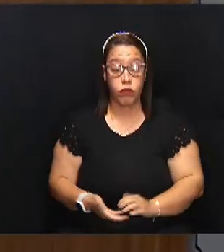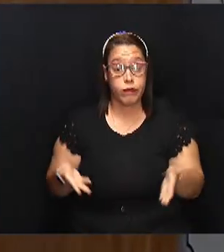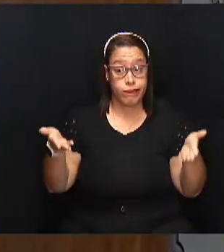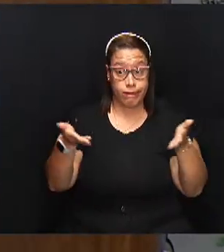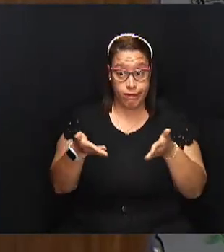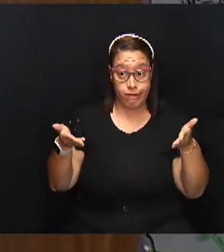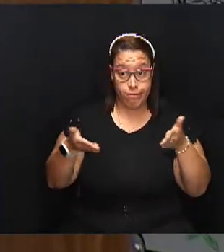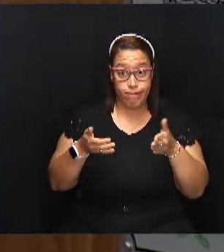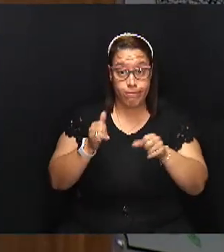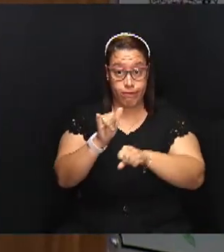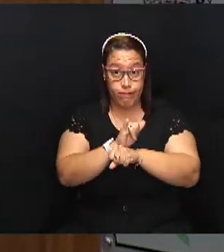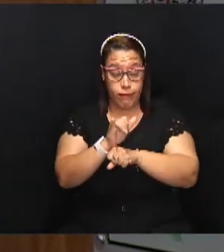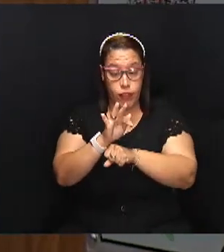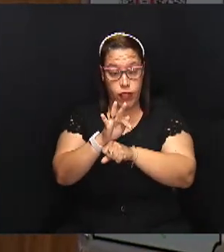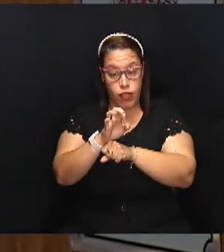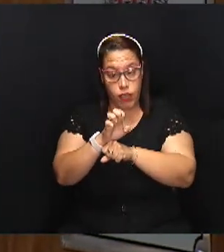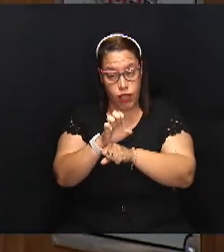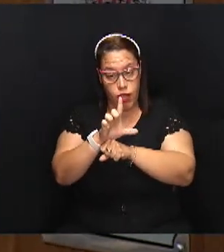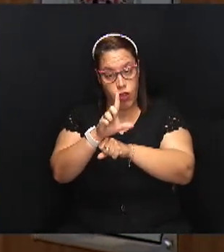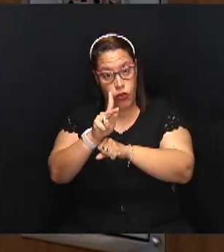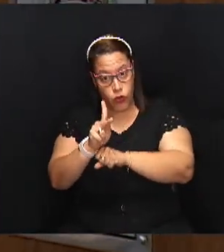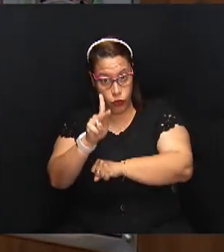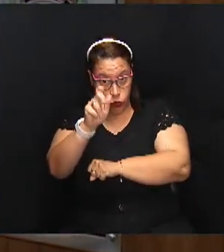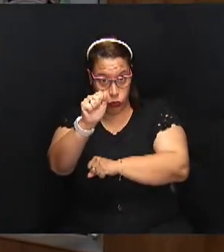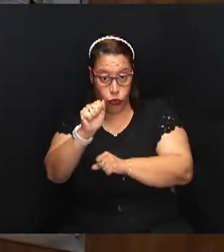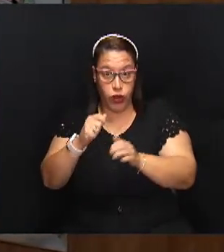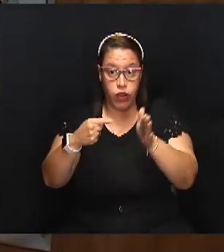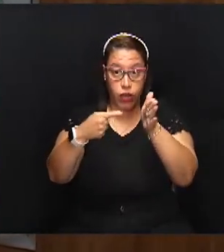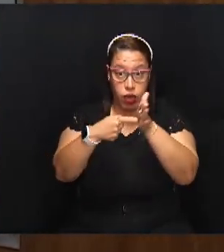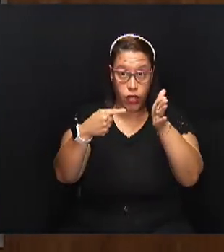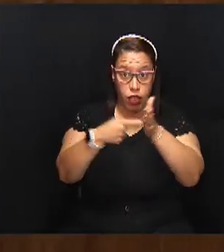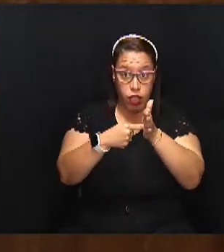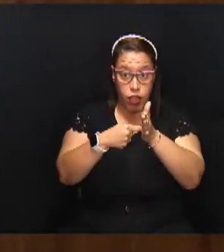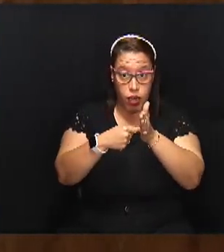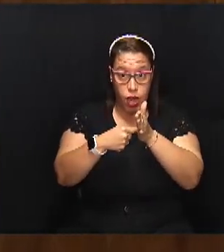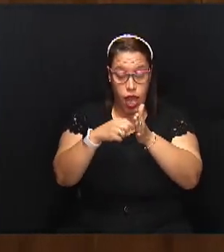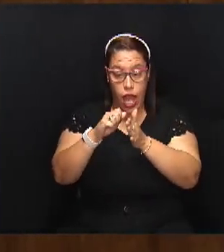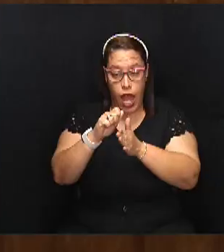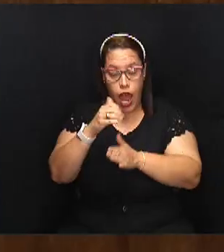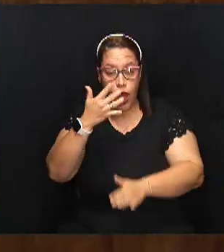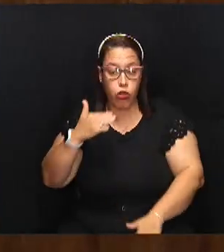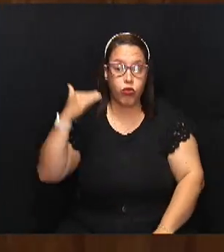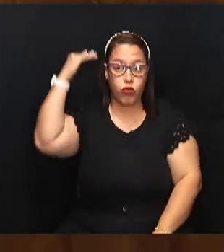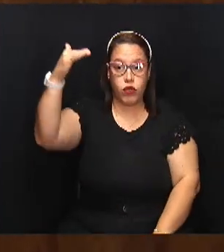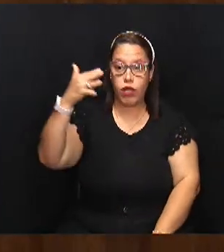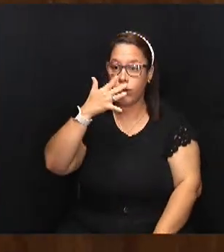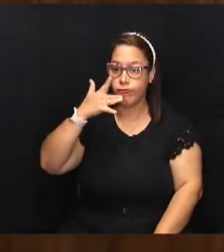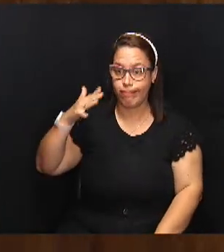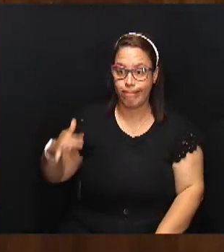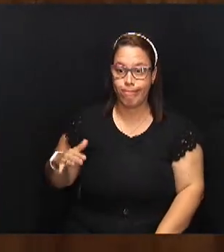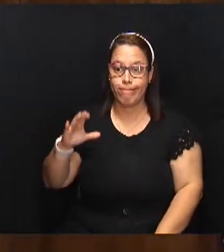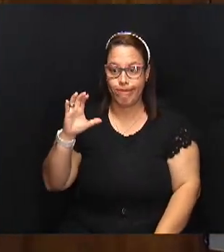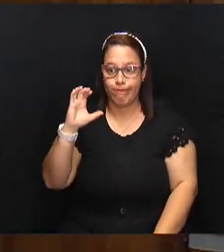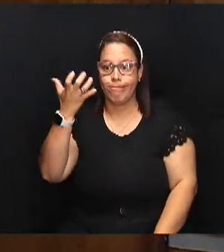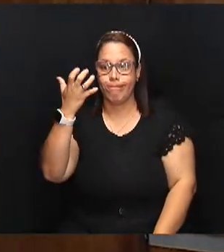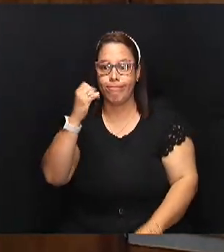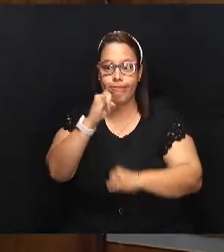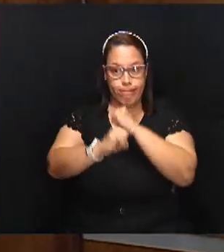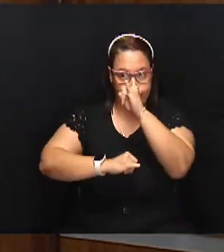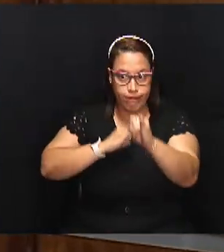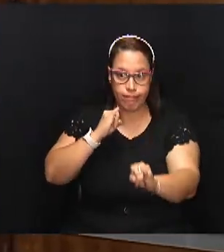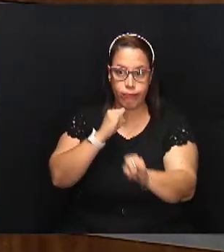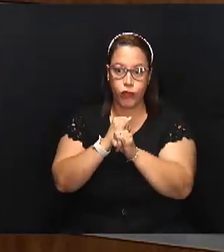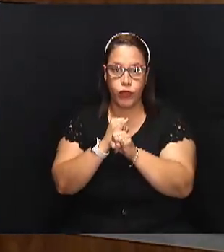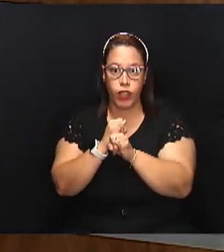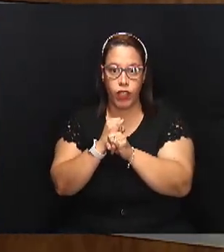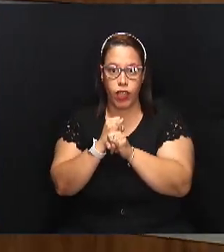Recentemente, o youtuber Felca fez um vídeo denunciando a adultização infantil que está acontecendo na internet.